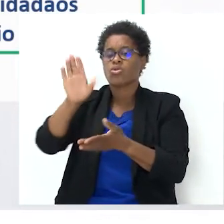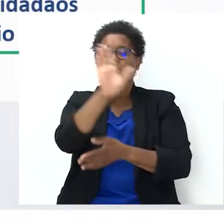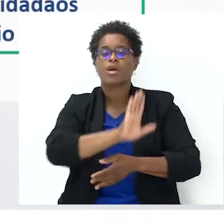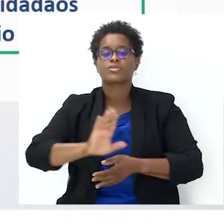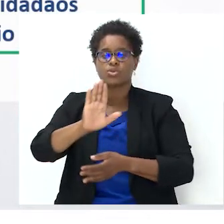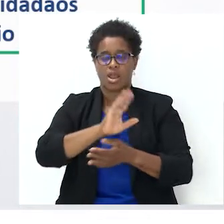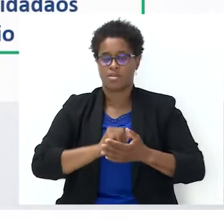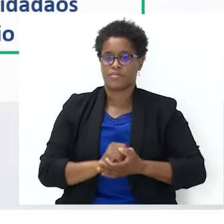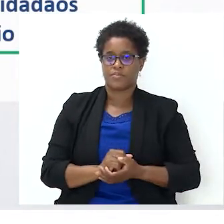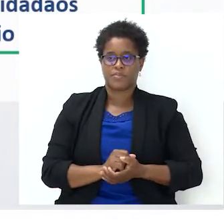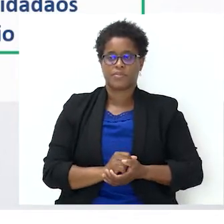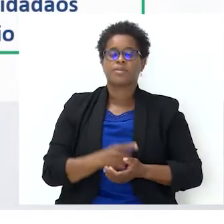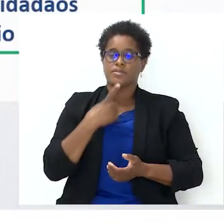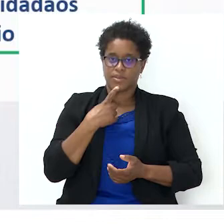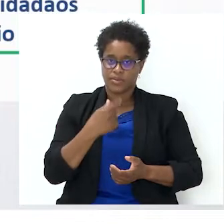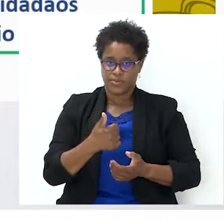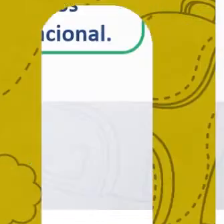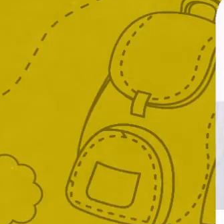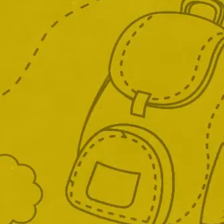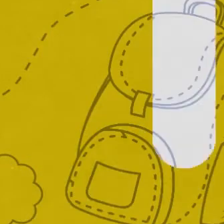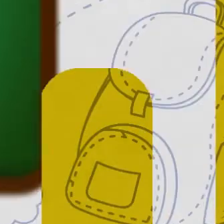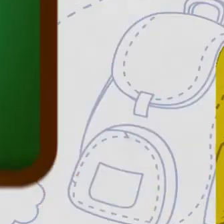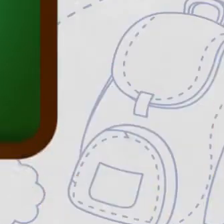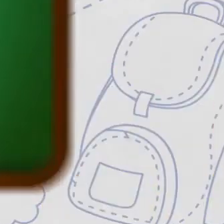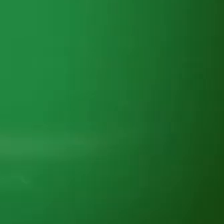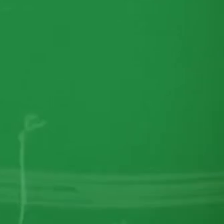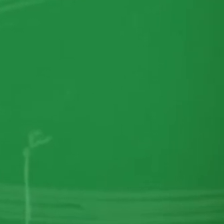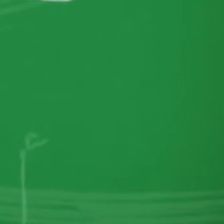nacional. Certo?